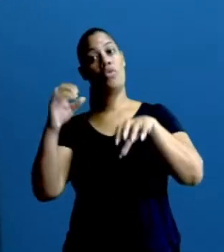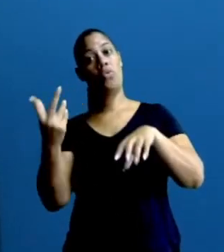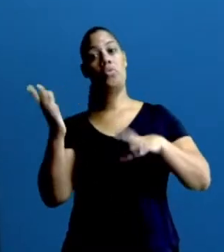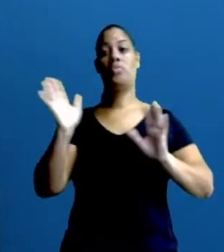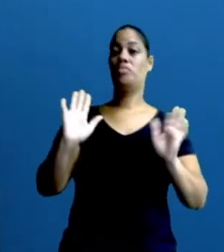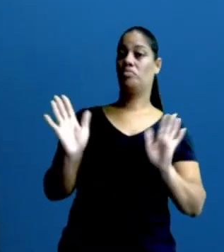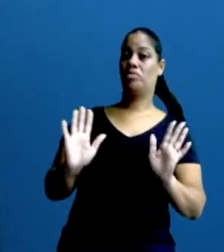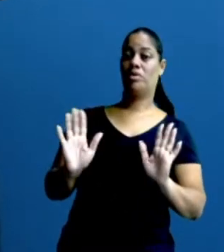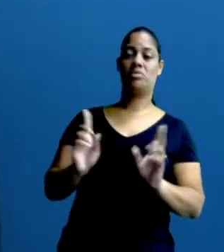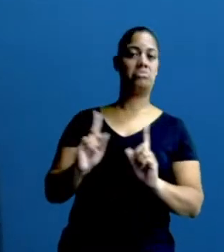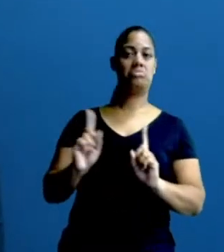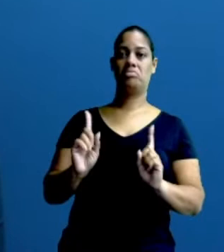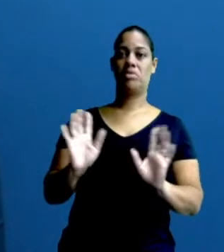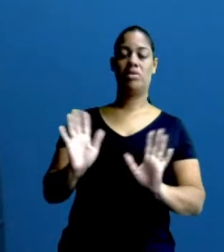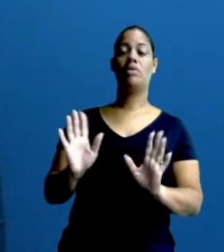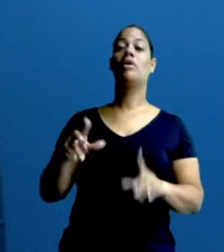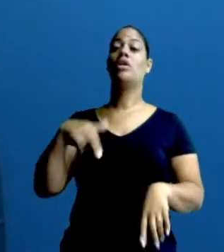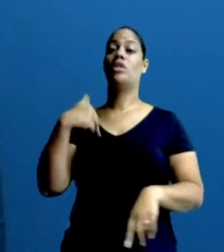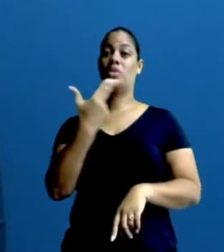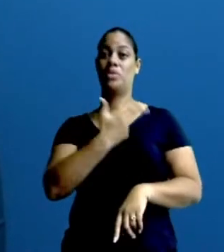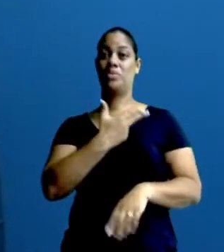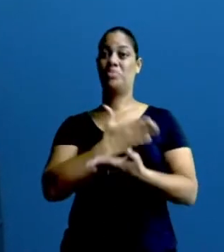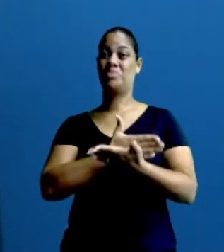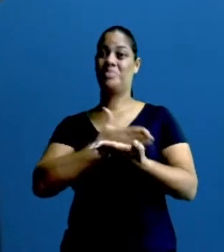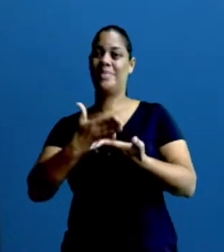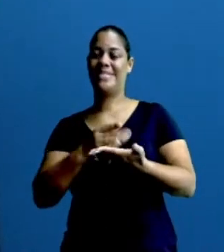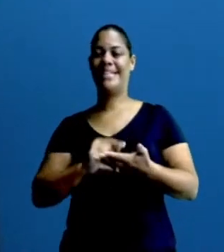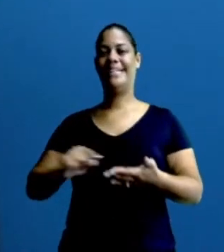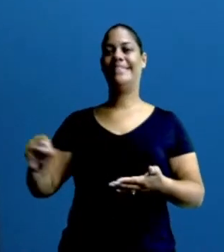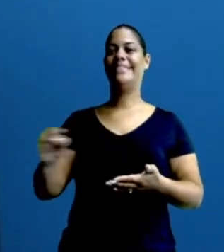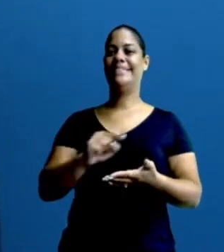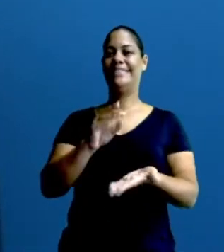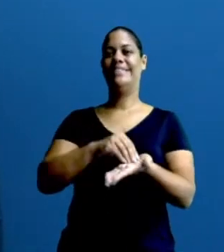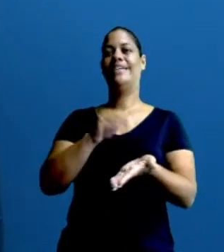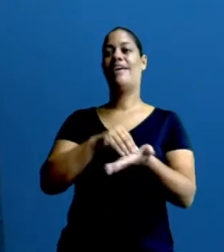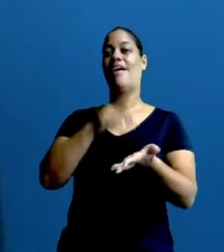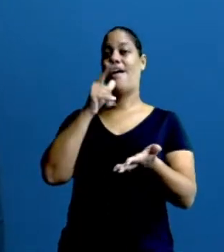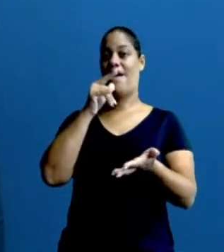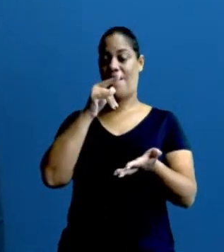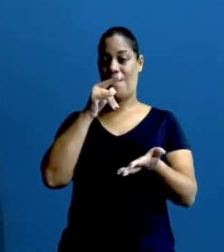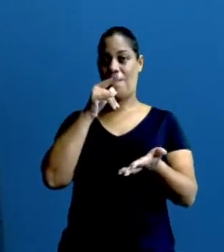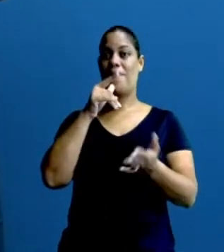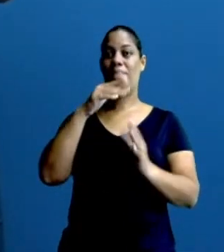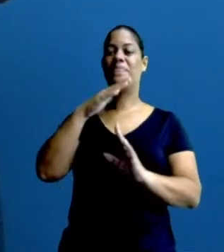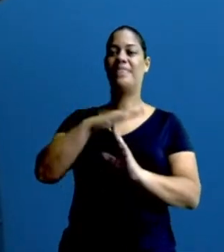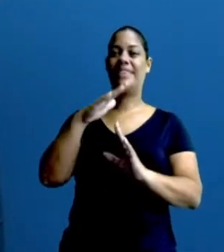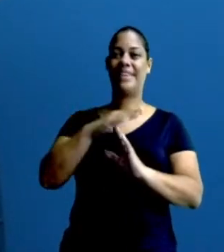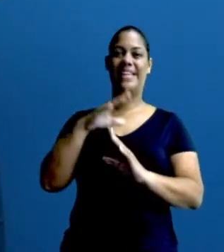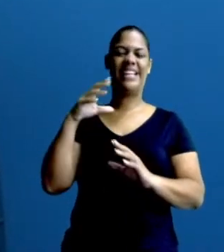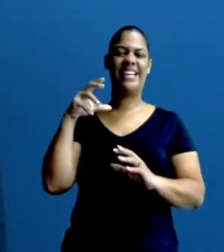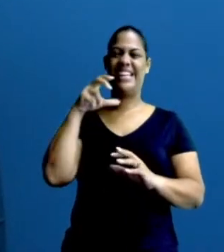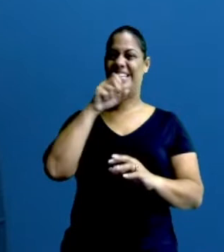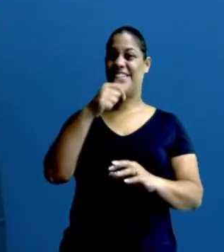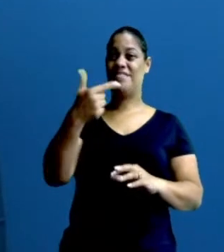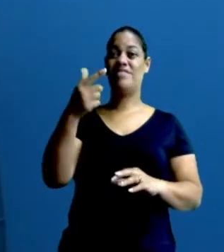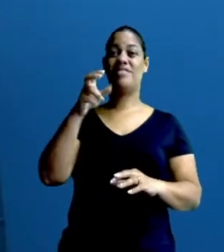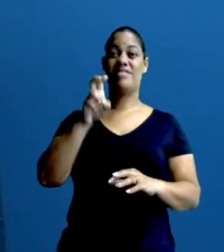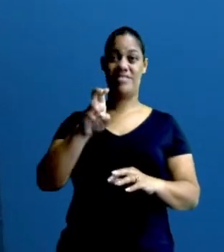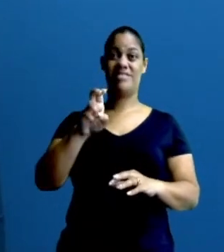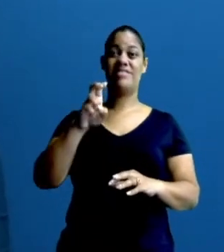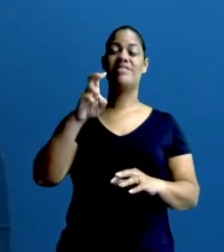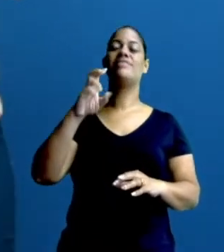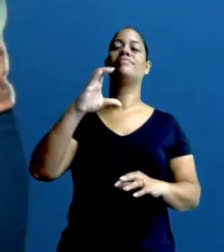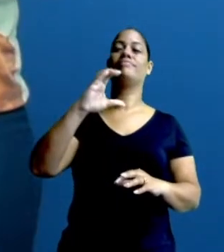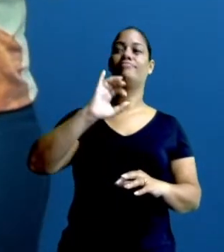E quando não chove, nós entramos no período de seca. Nossa temperatura é elevada, né? Cerca de 25 graus